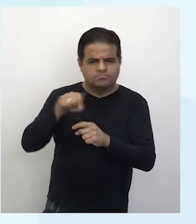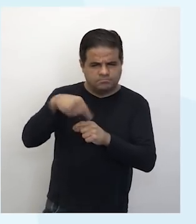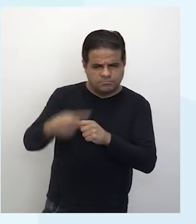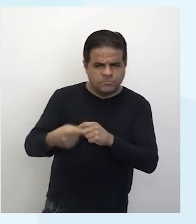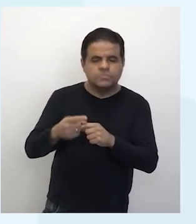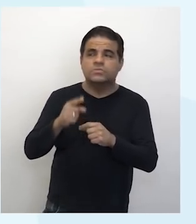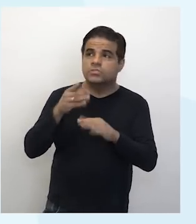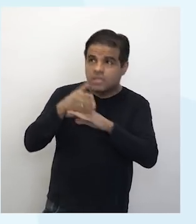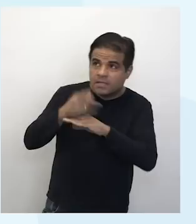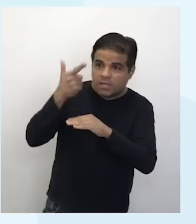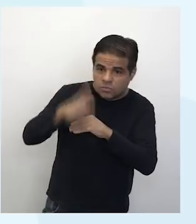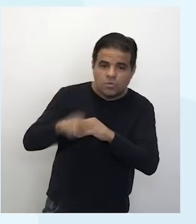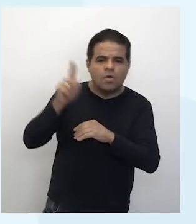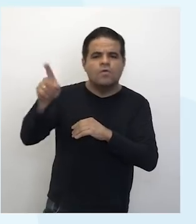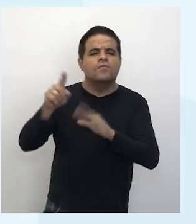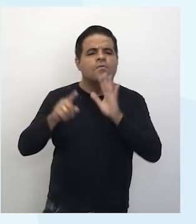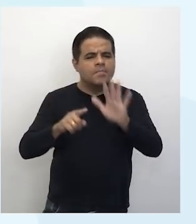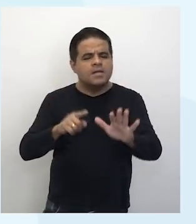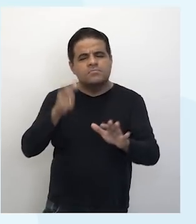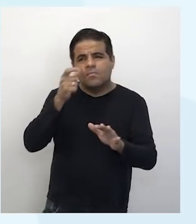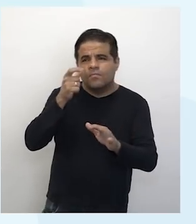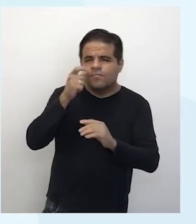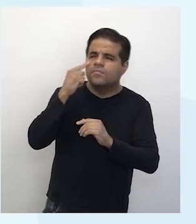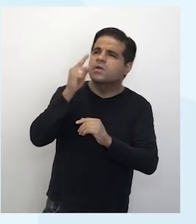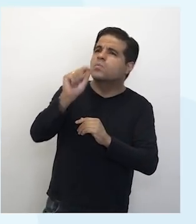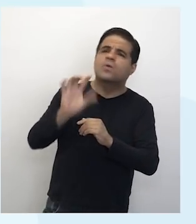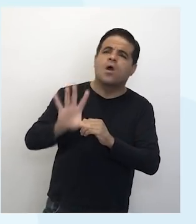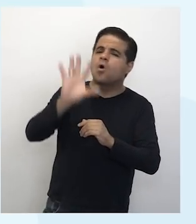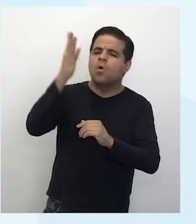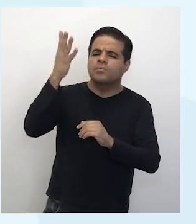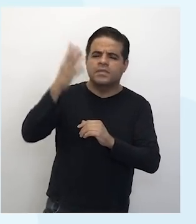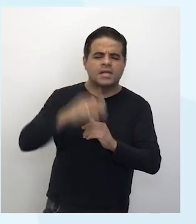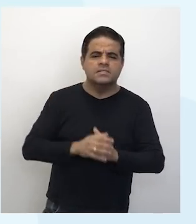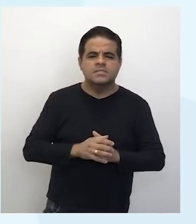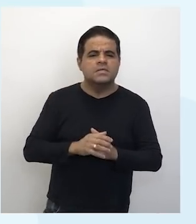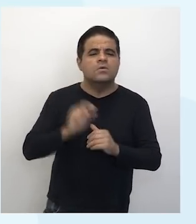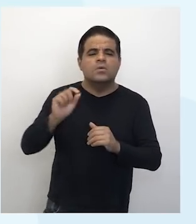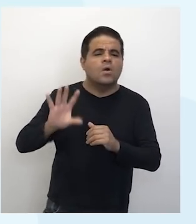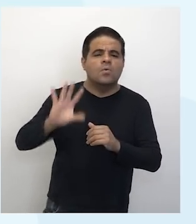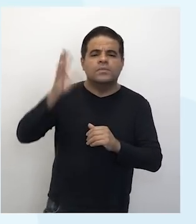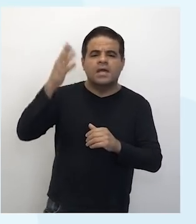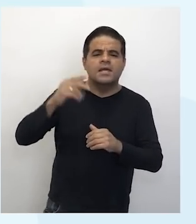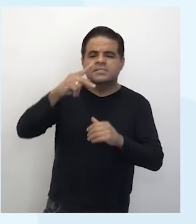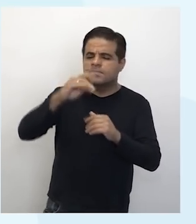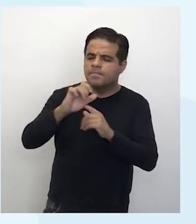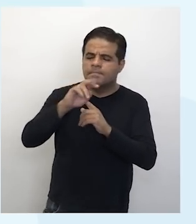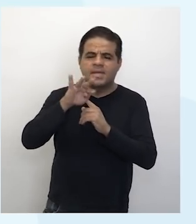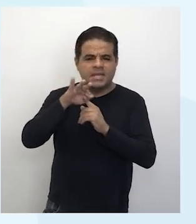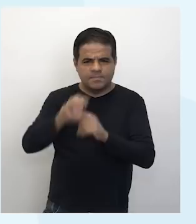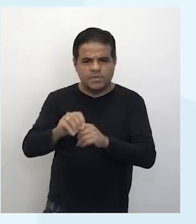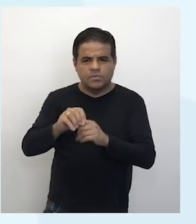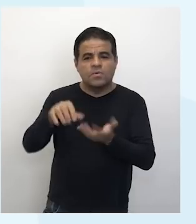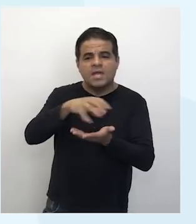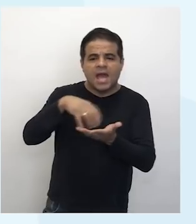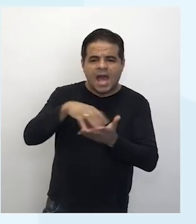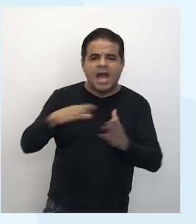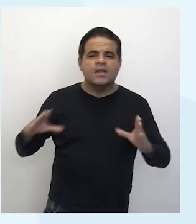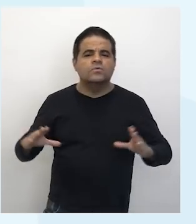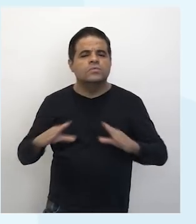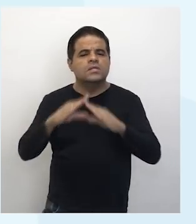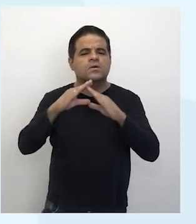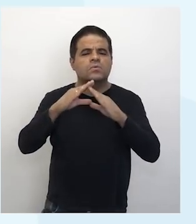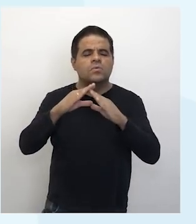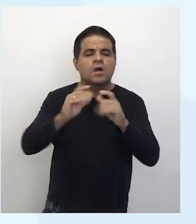gente vai para ela. Mas a princípio vamos só observar o que acontece, ó. O que acontece com o perímetro e a área de um